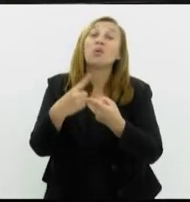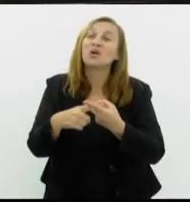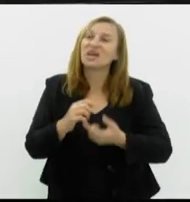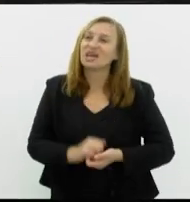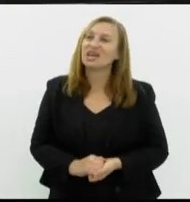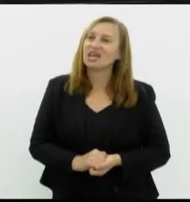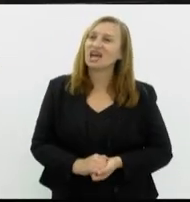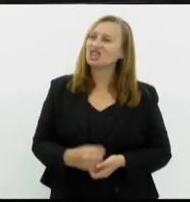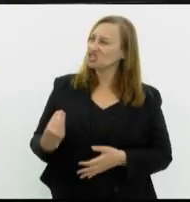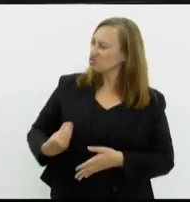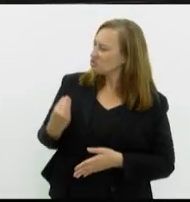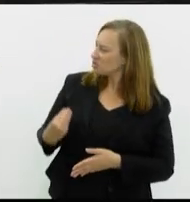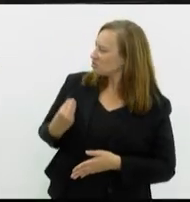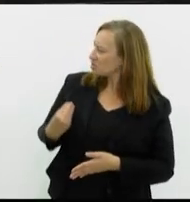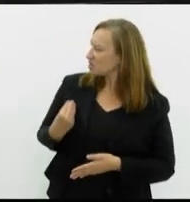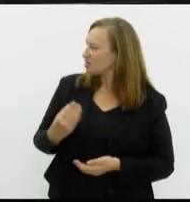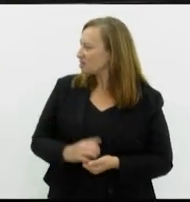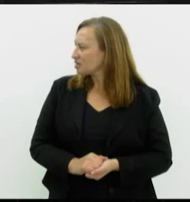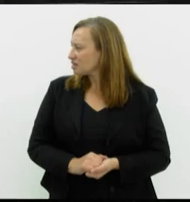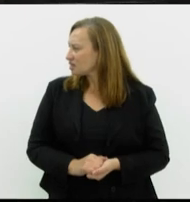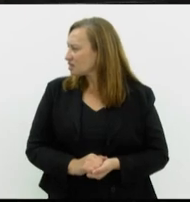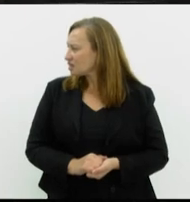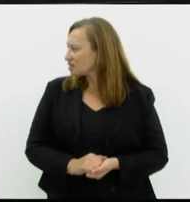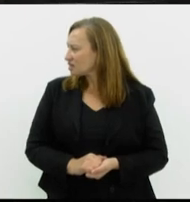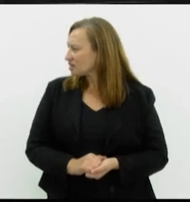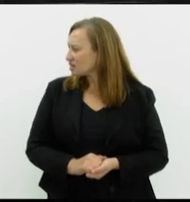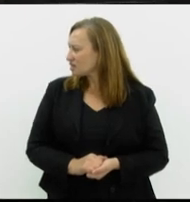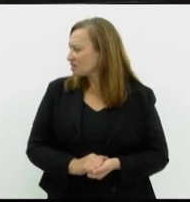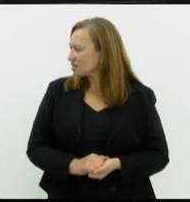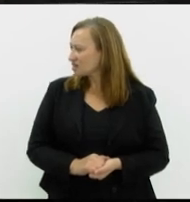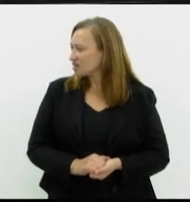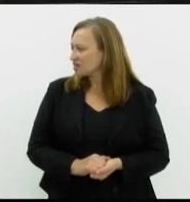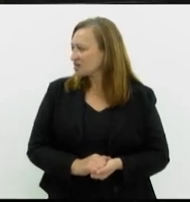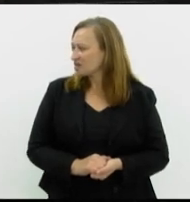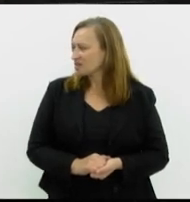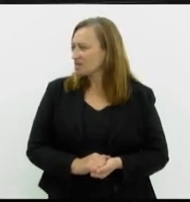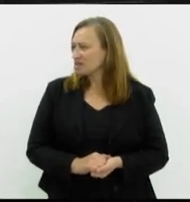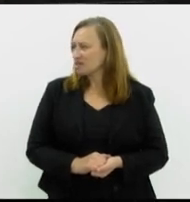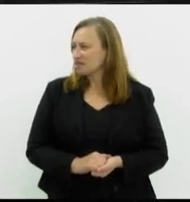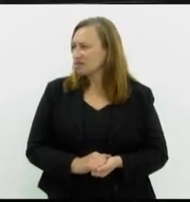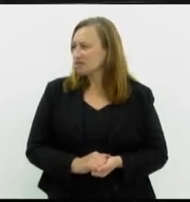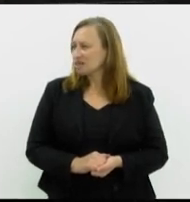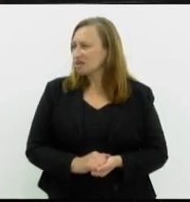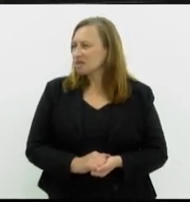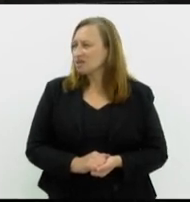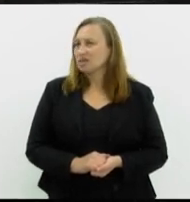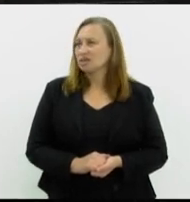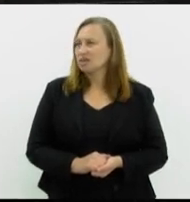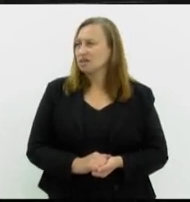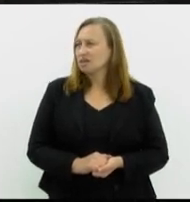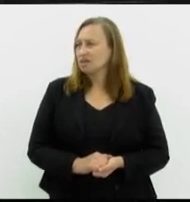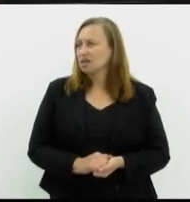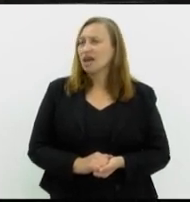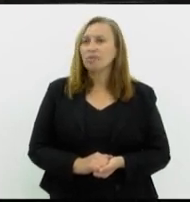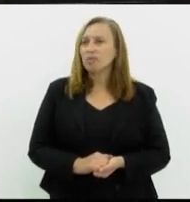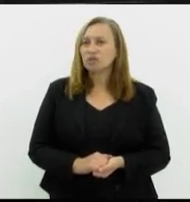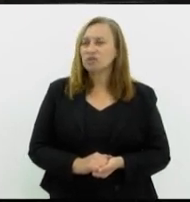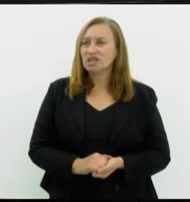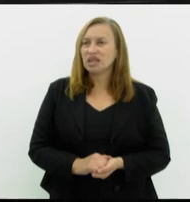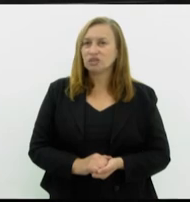gente vive uma contradição enorme. Estados e